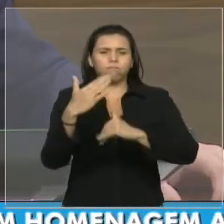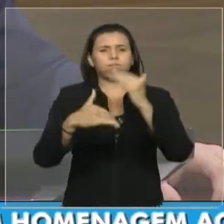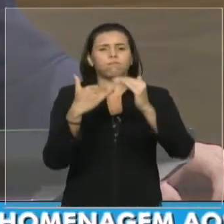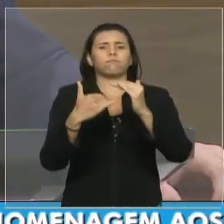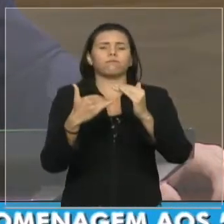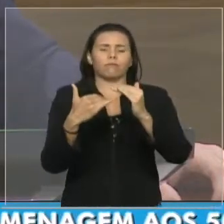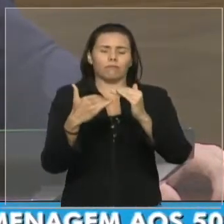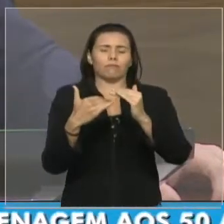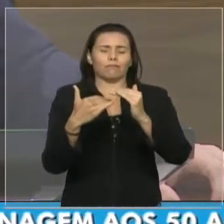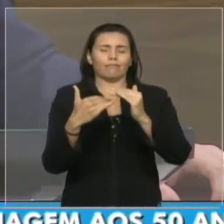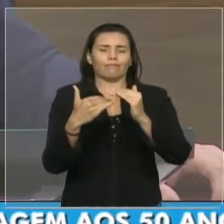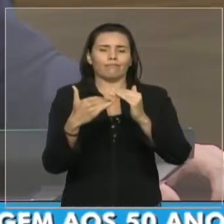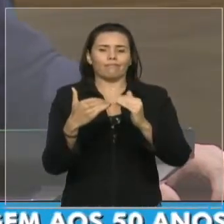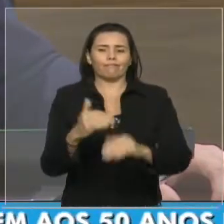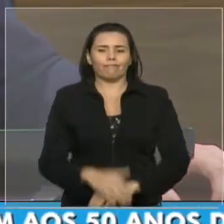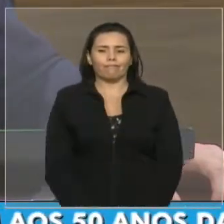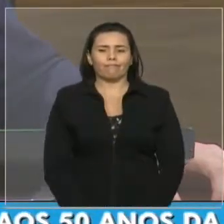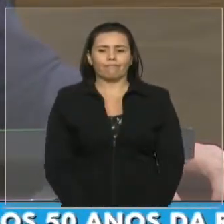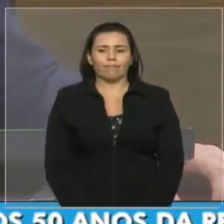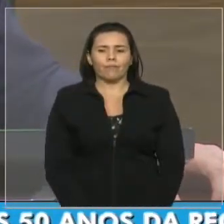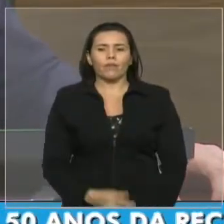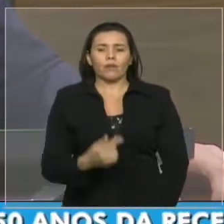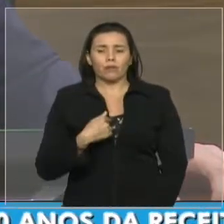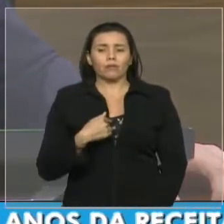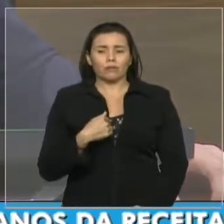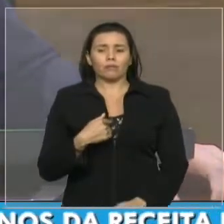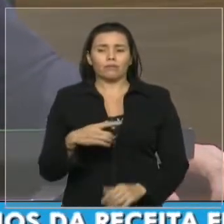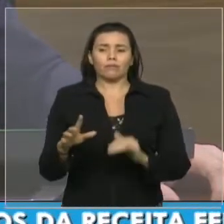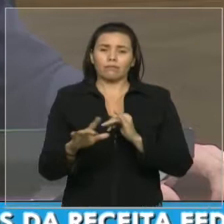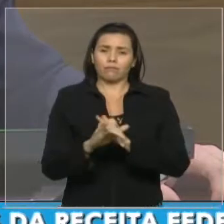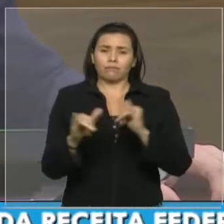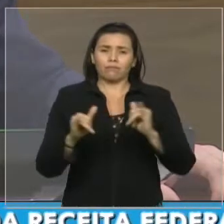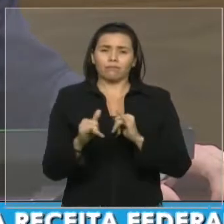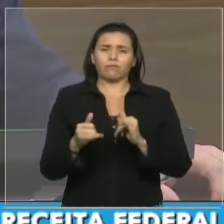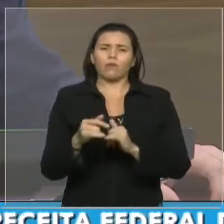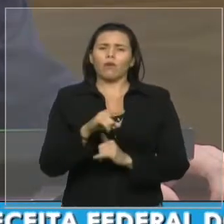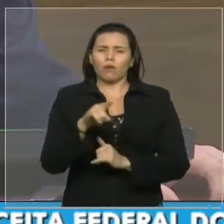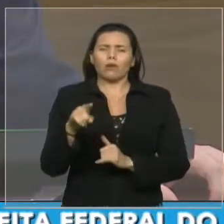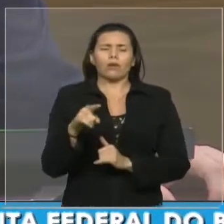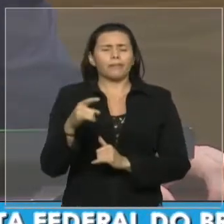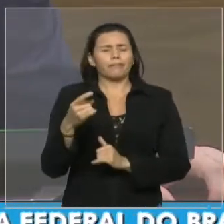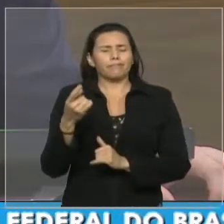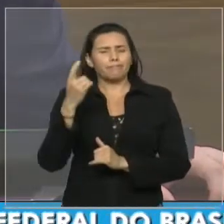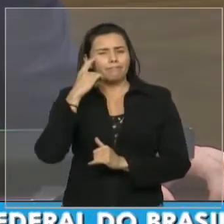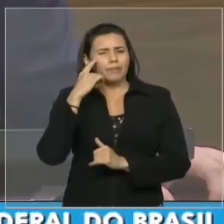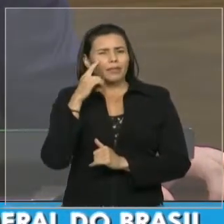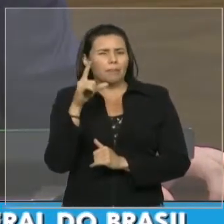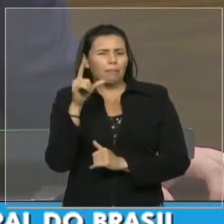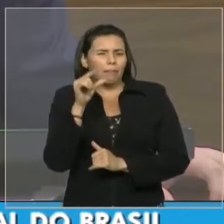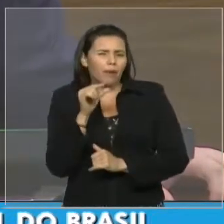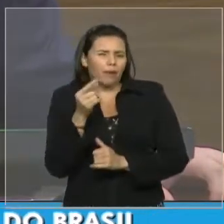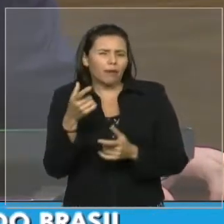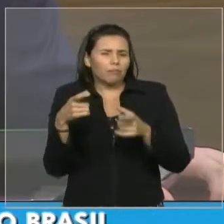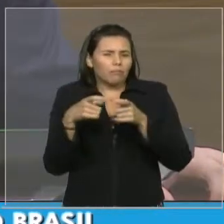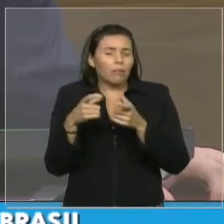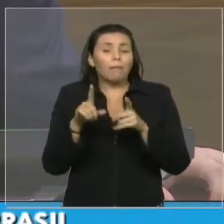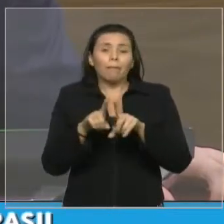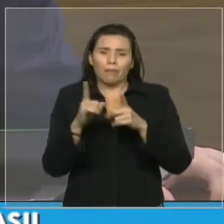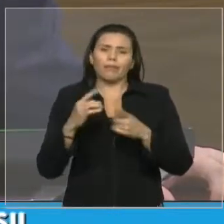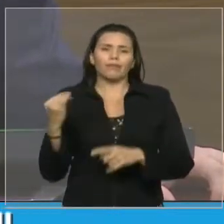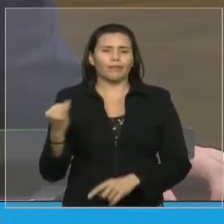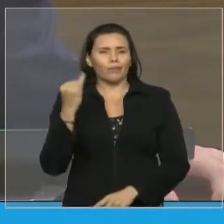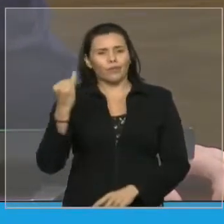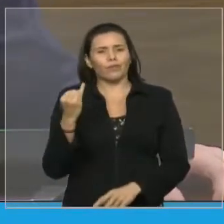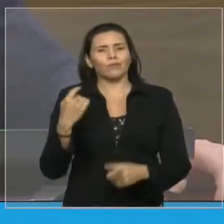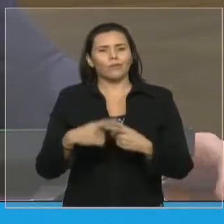informação. Me refiro a esse aspecto, que é um aspecto pequeno, mas importante, porque o cidadão, no dia a dia, ele utiliza muito